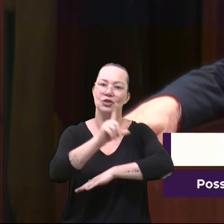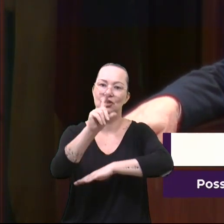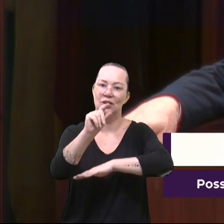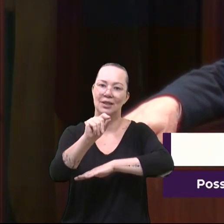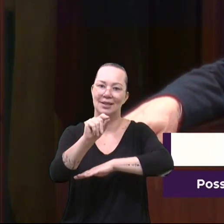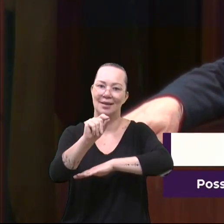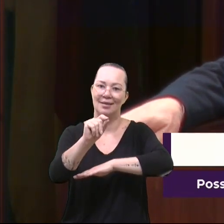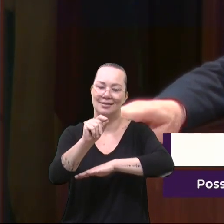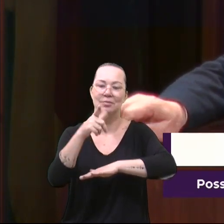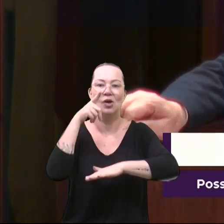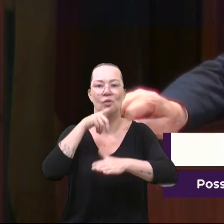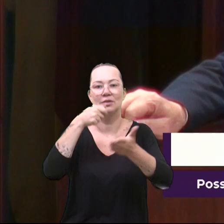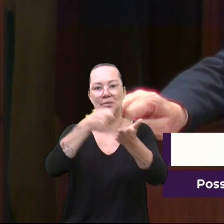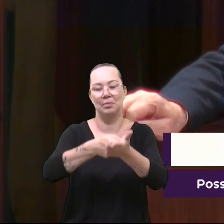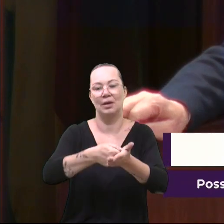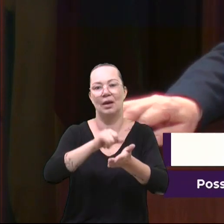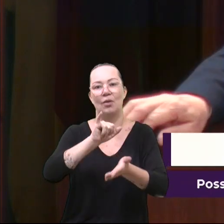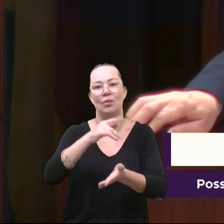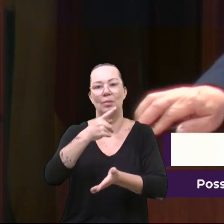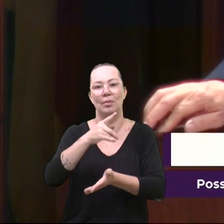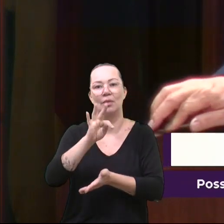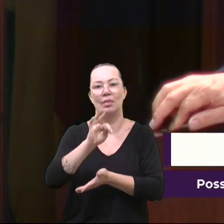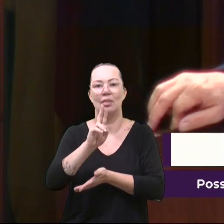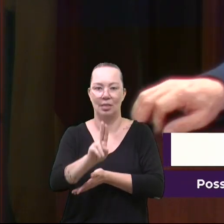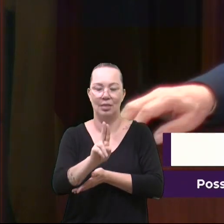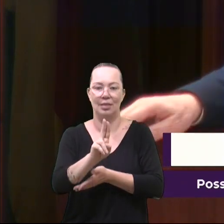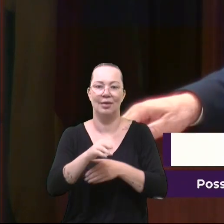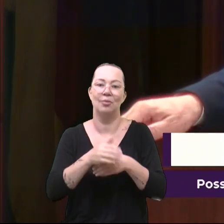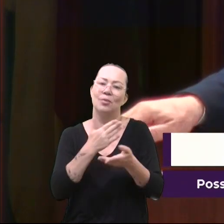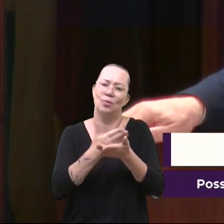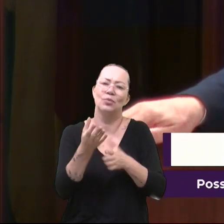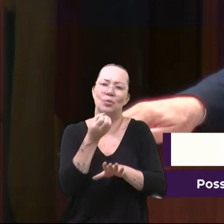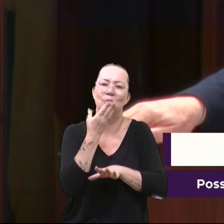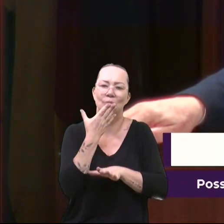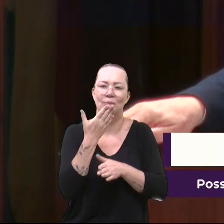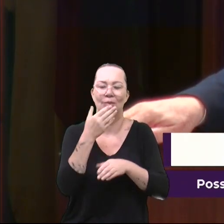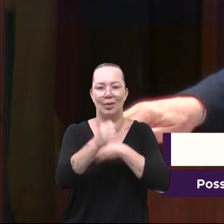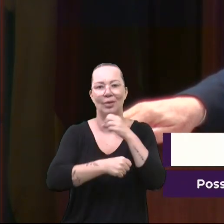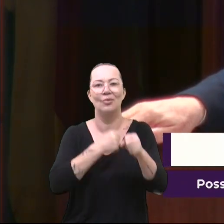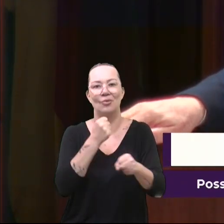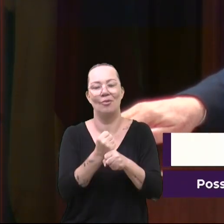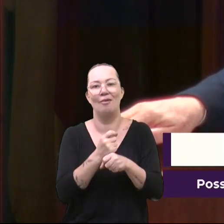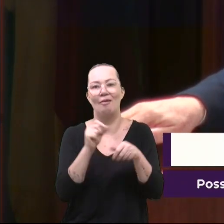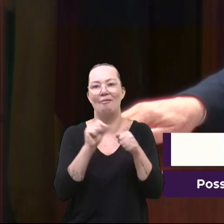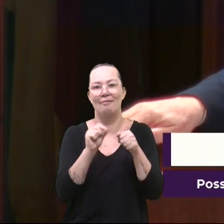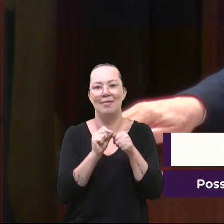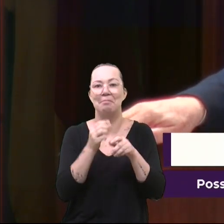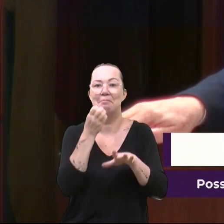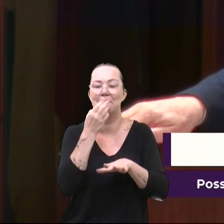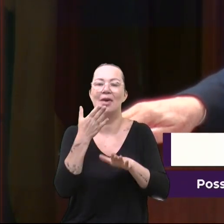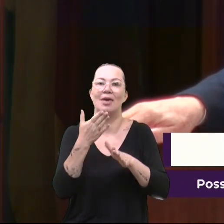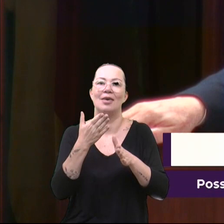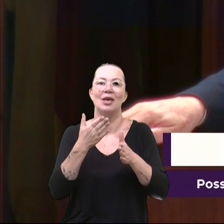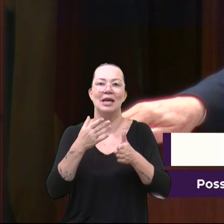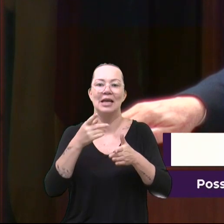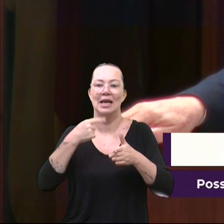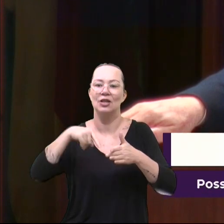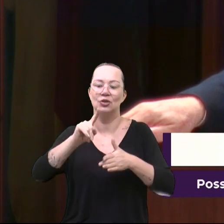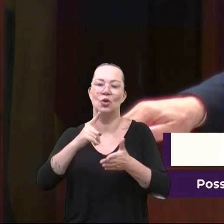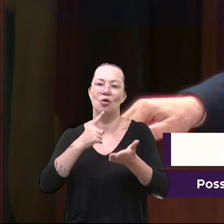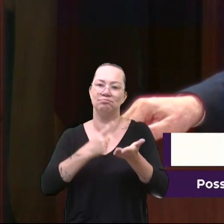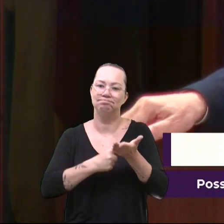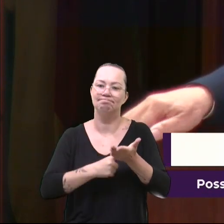boa notícia para começar o ano juntos, né? E reafirmo o nosso compromisso de trabalharmos